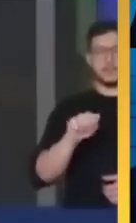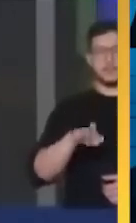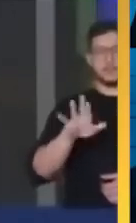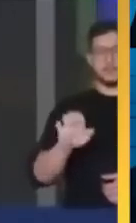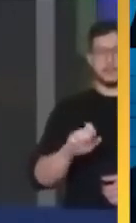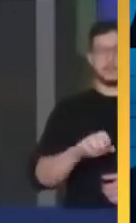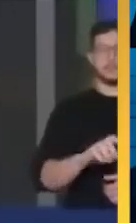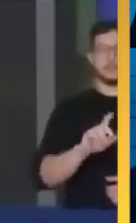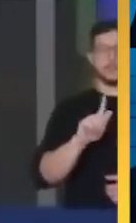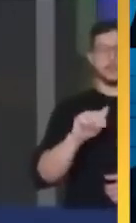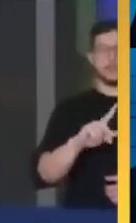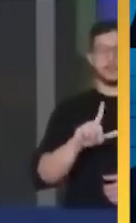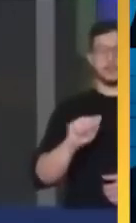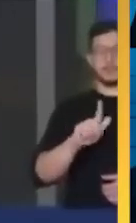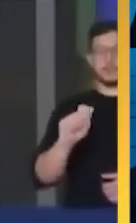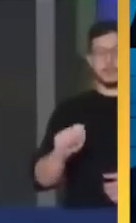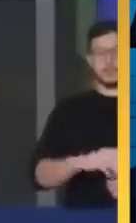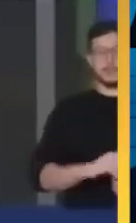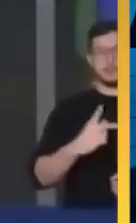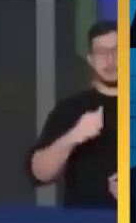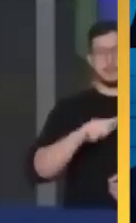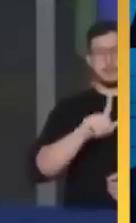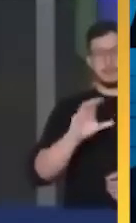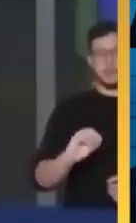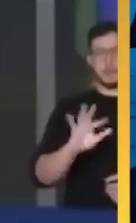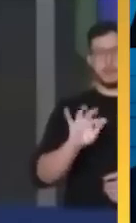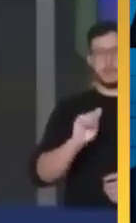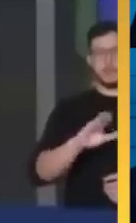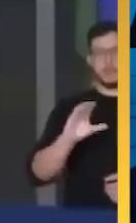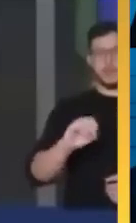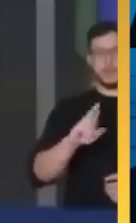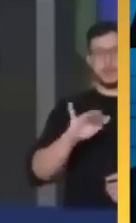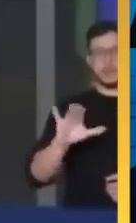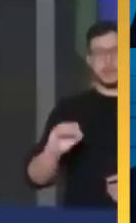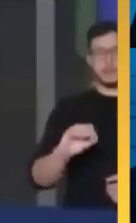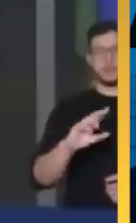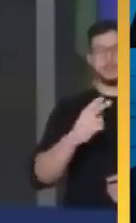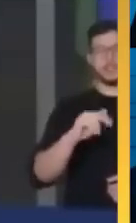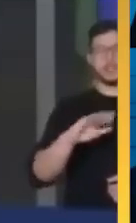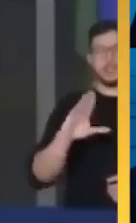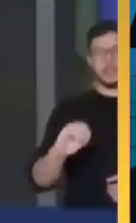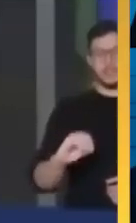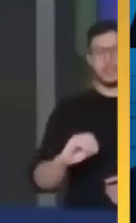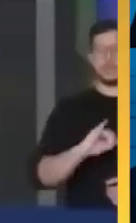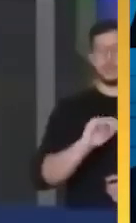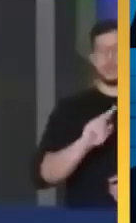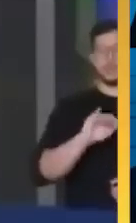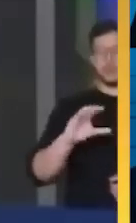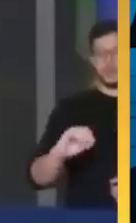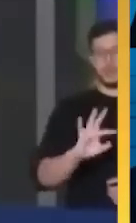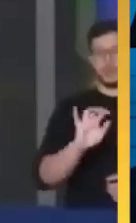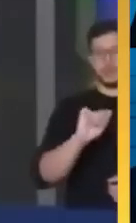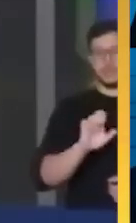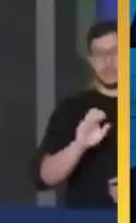Leite Subtenente Gonzaga delegado Pablo Fábio Ramalho Chiquinho brazão Júlio Delgado Coronel